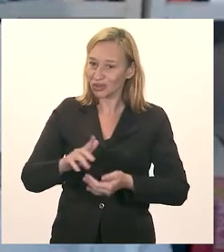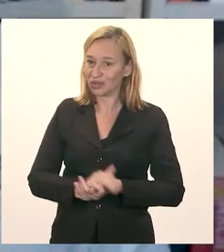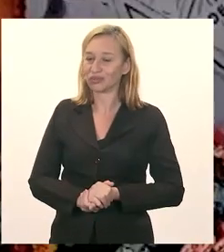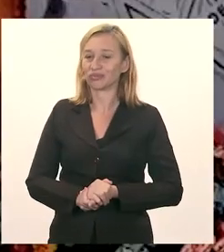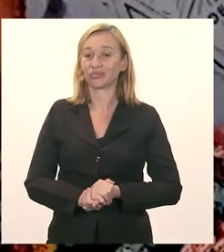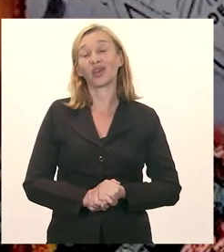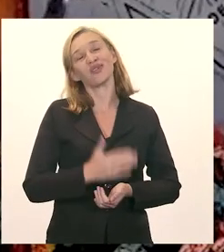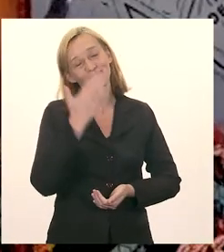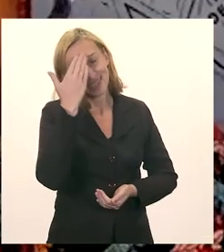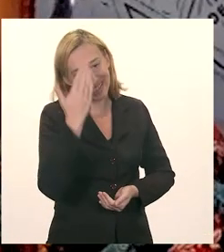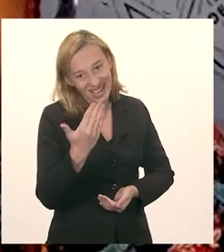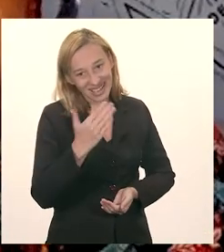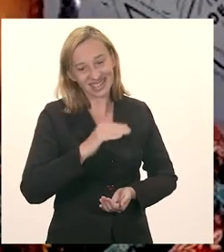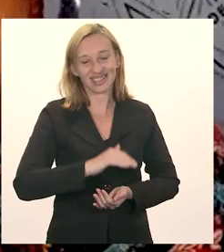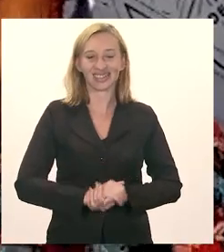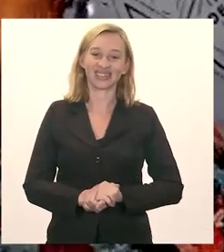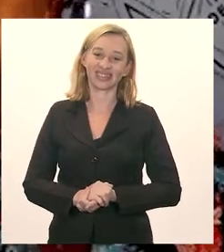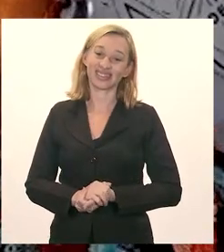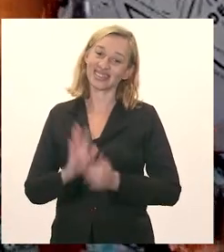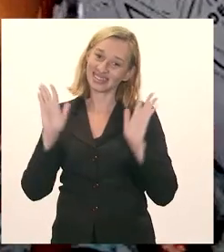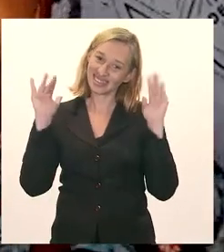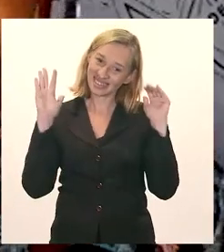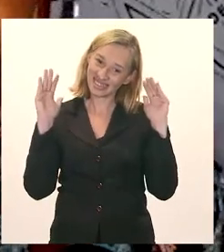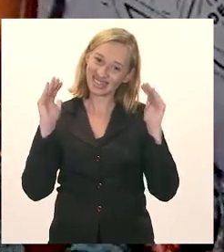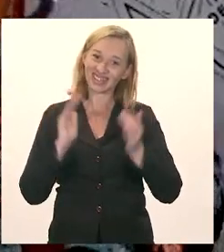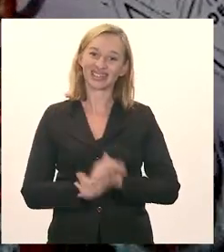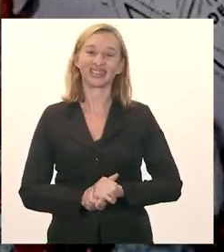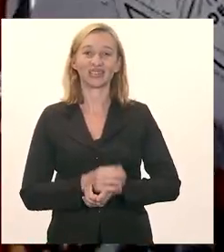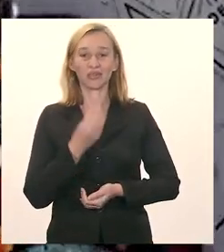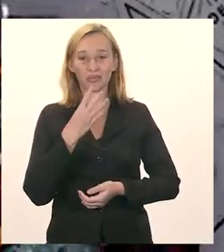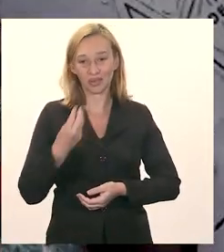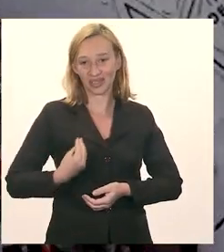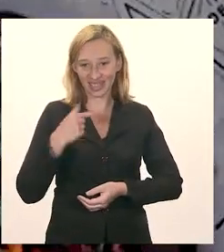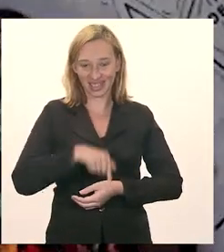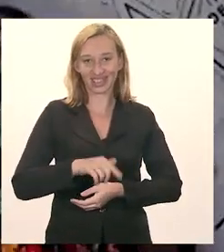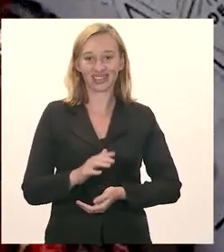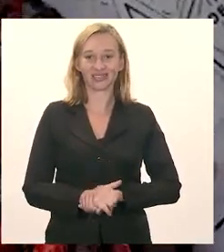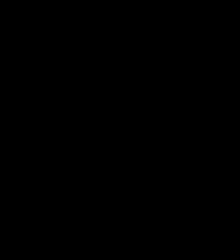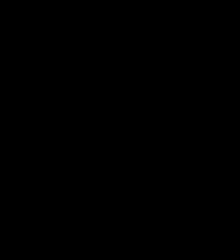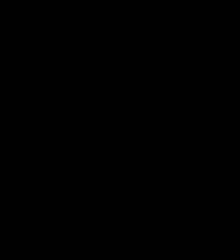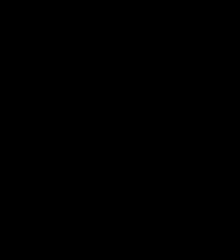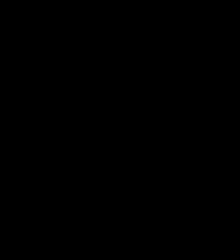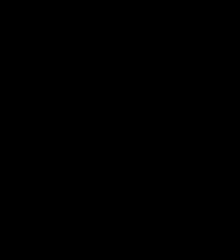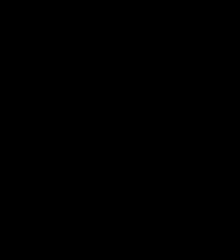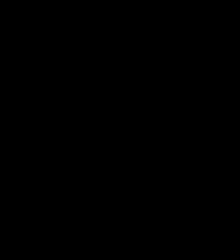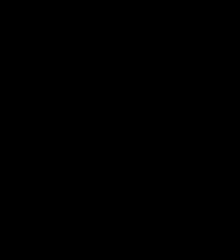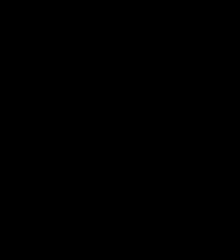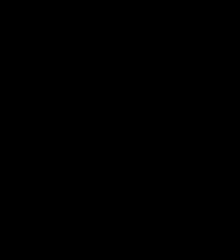outras vezes. Muito obrigada. Tchau, gente. Muito bom estar aqui com vocês.